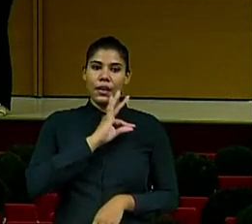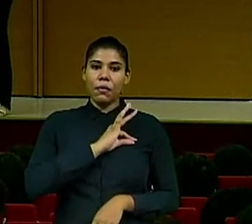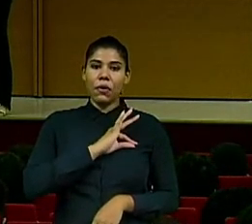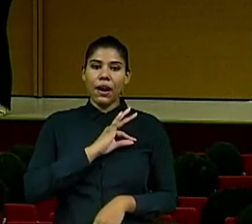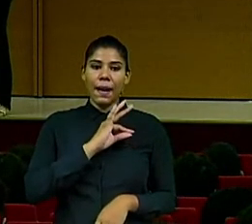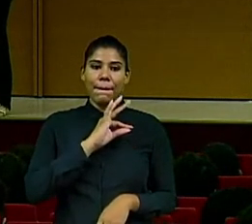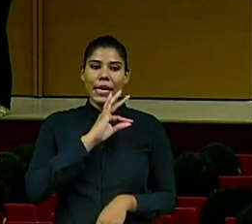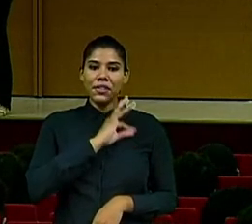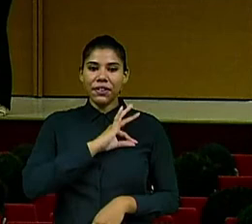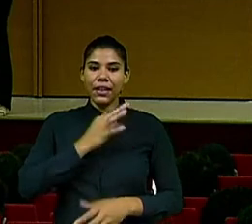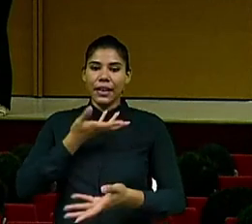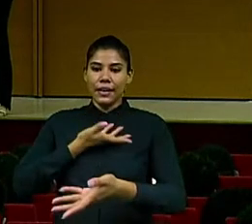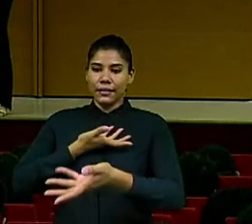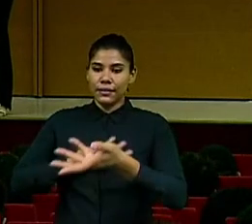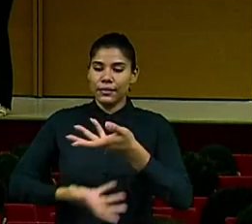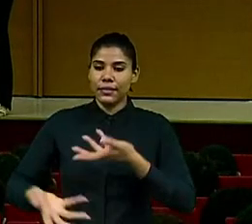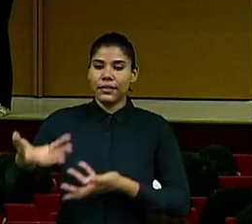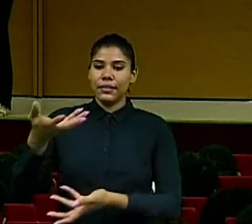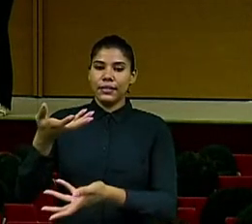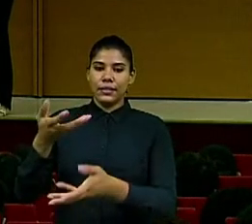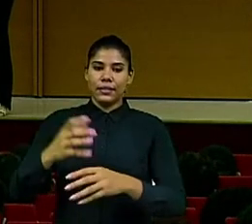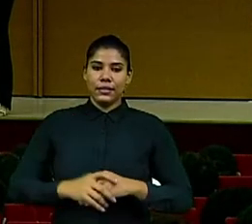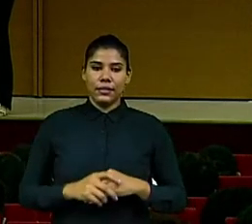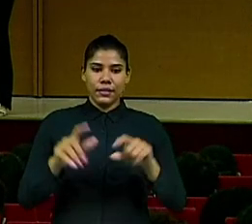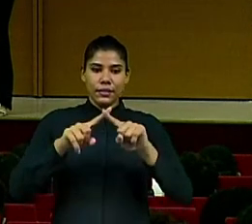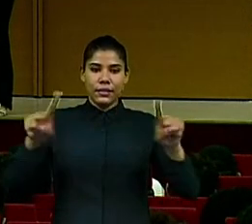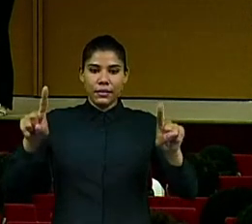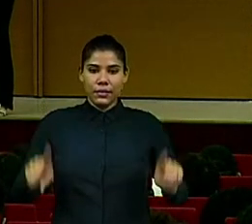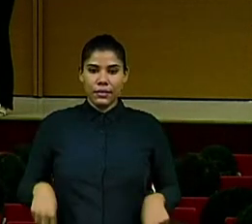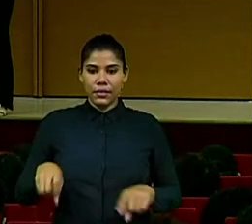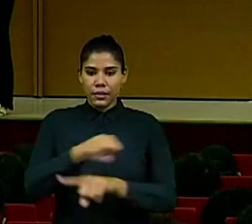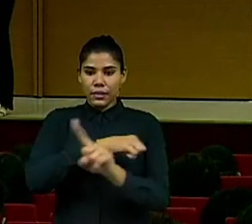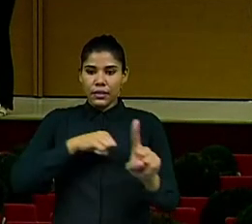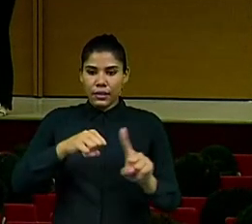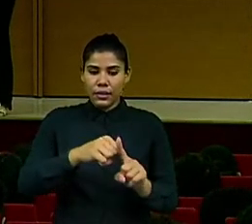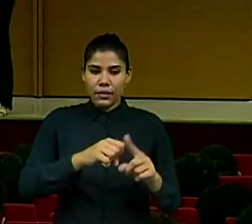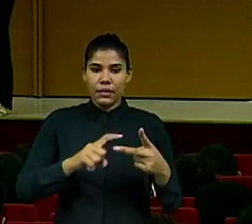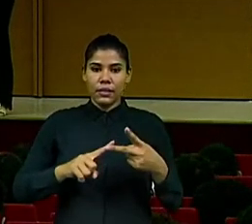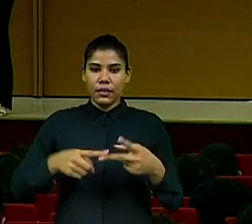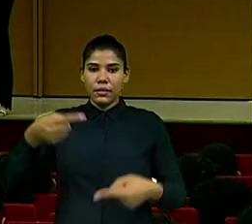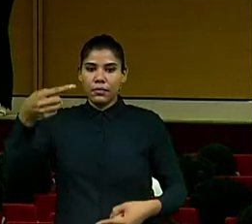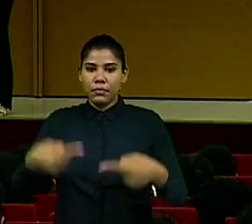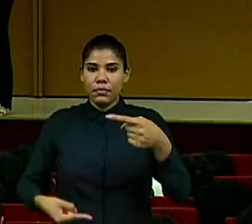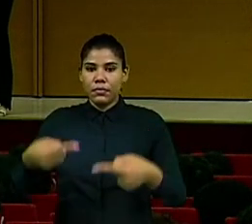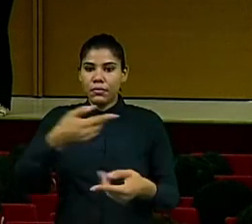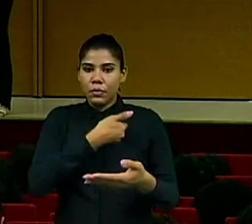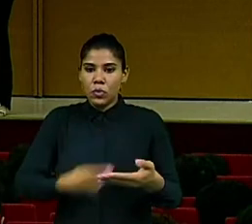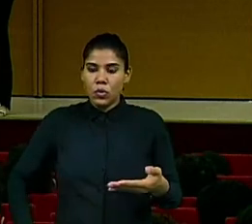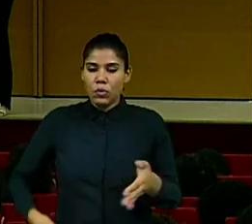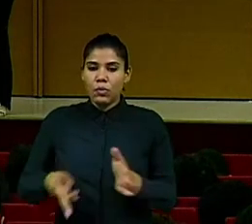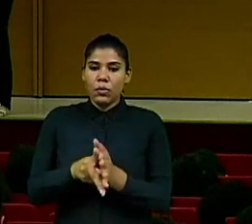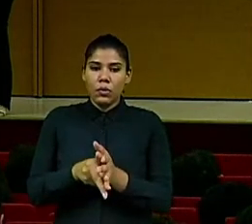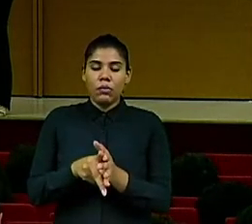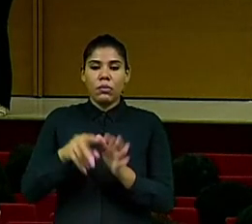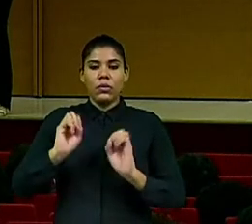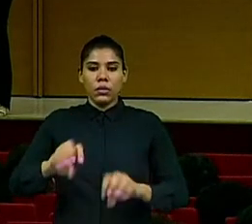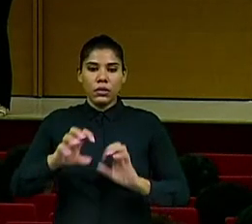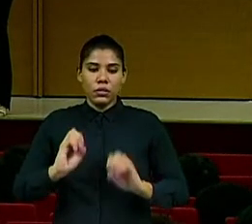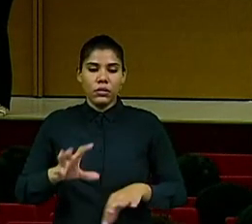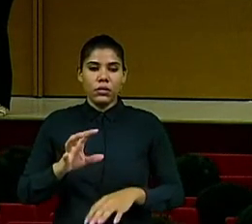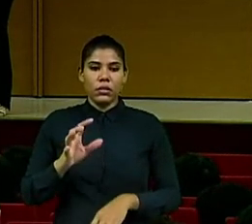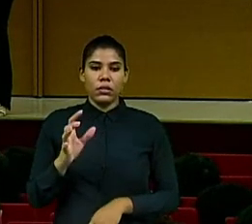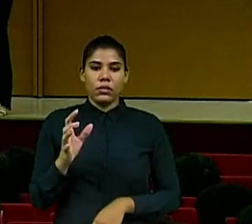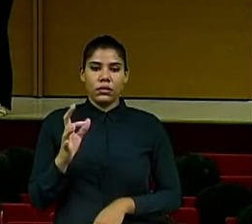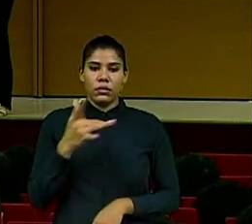governo em que os programas sociais as políticas públicas ligadas à educação a saúde enfim